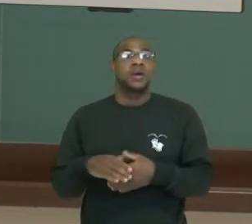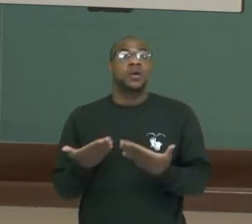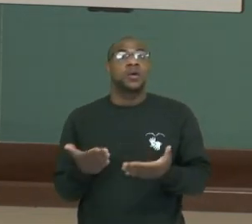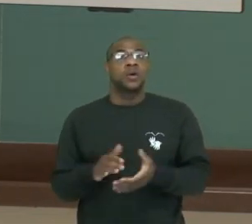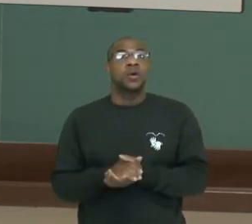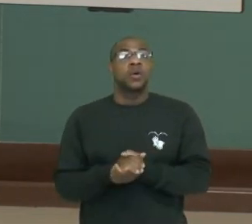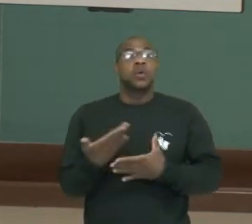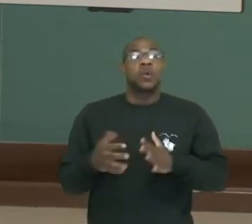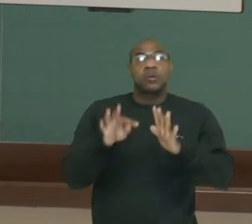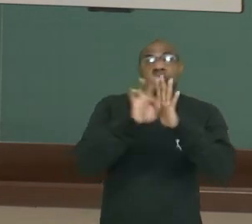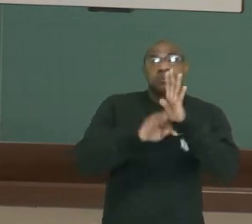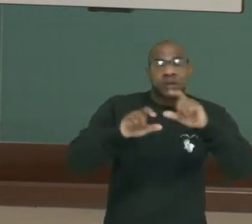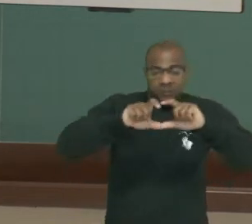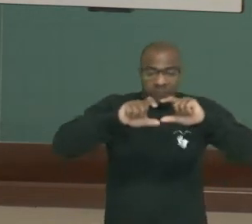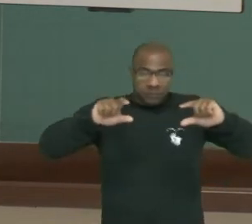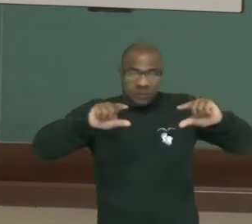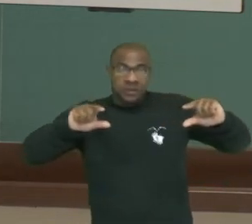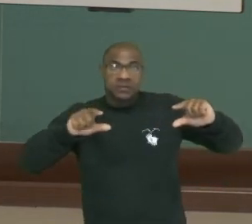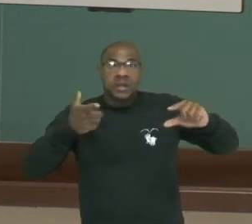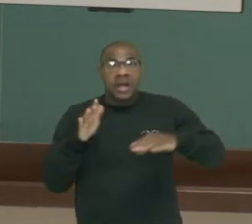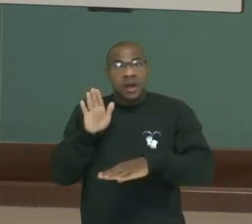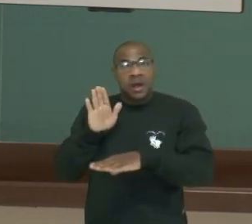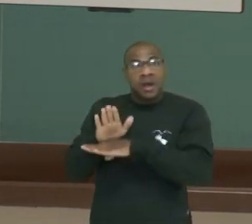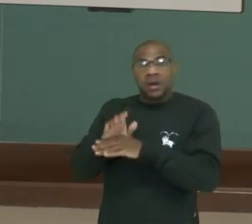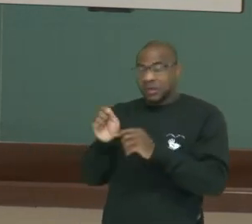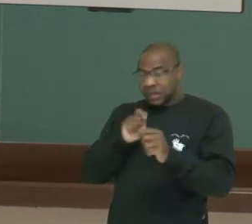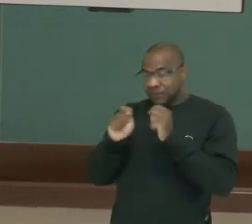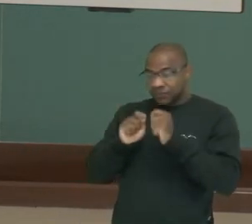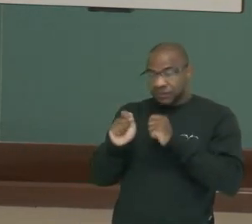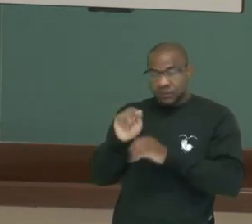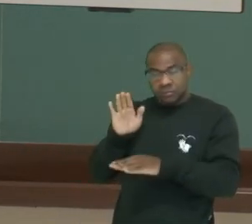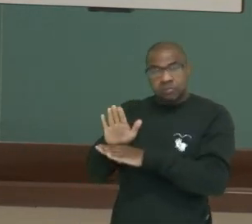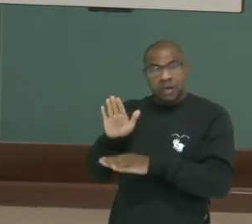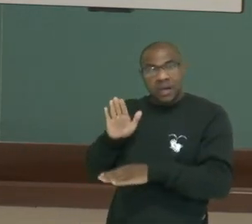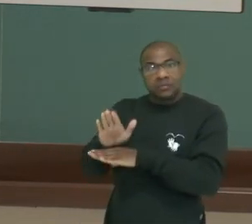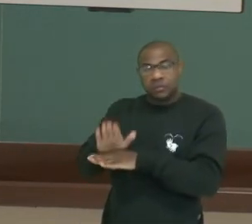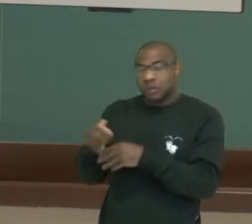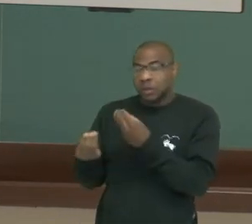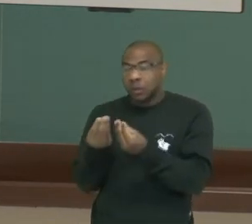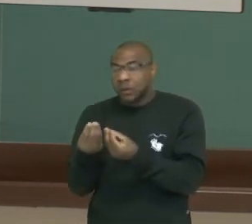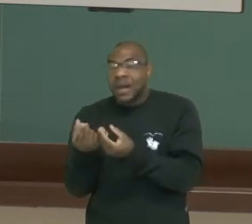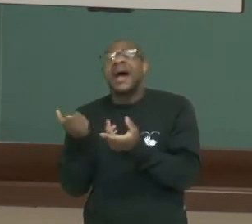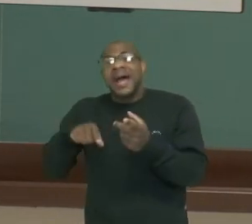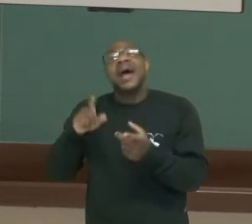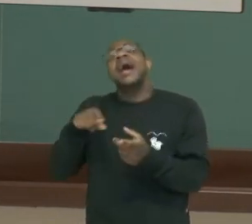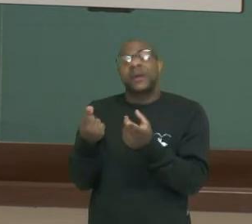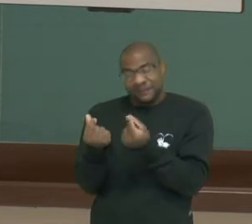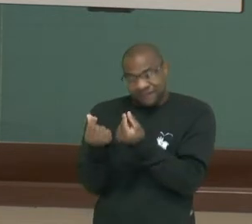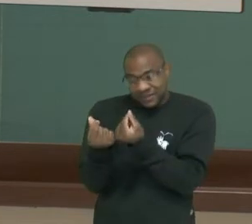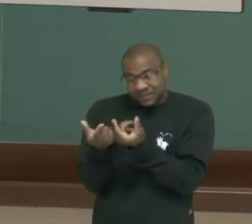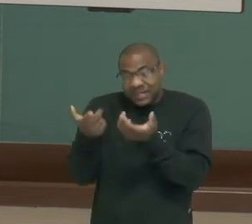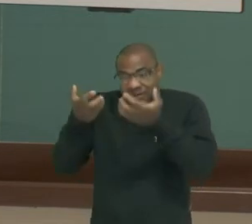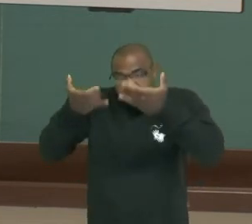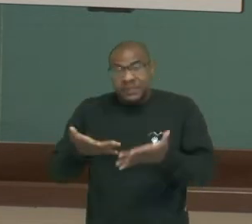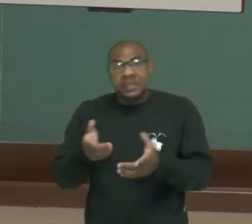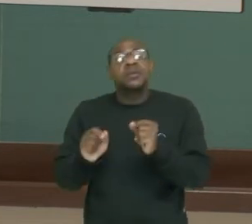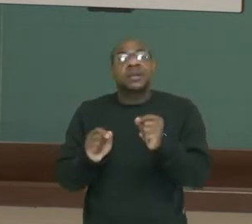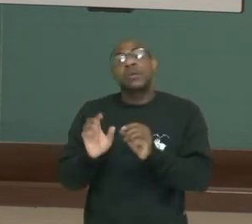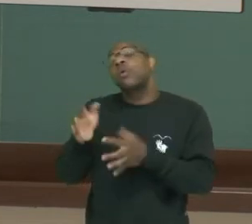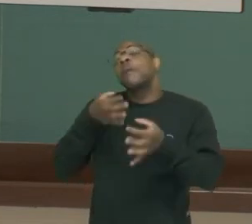que essa dica, essa ideia é do entrevistado que irá responder essas perguntas na sequência. E